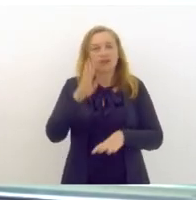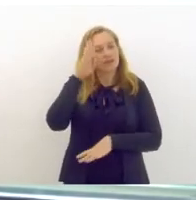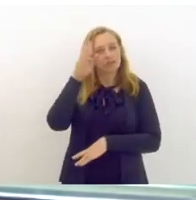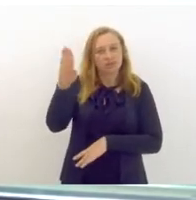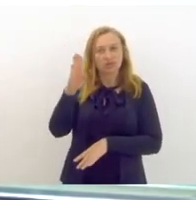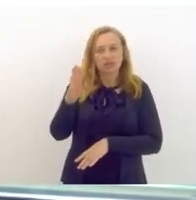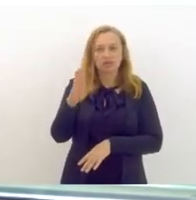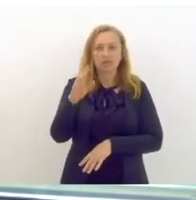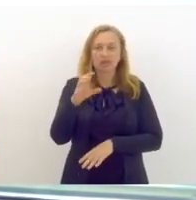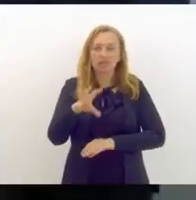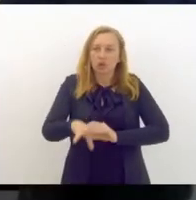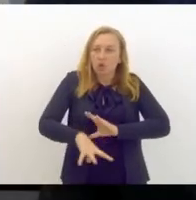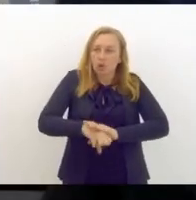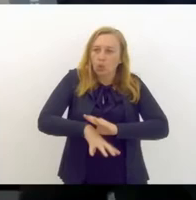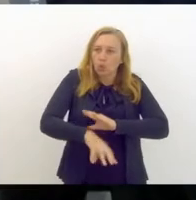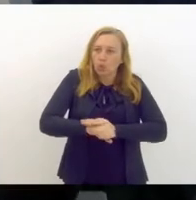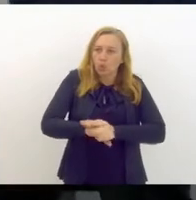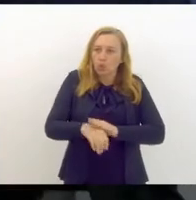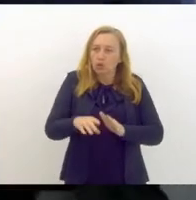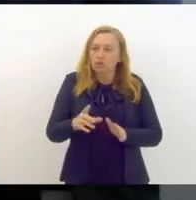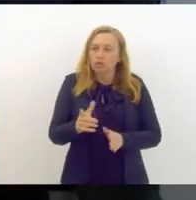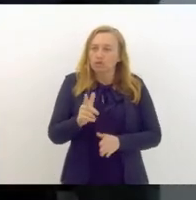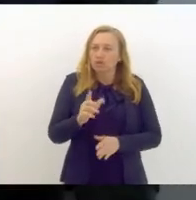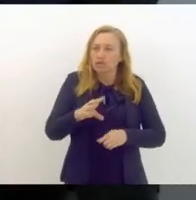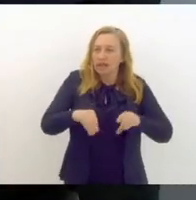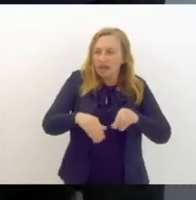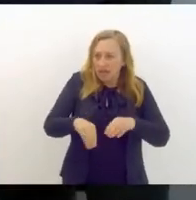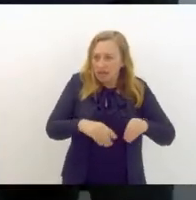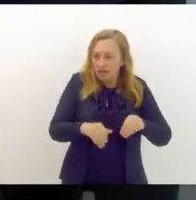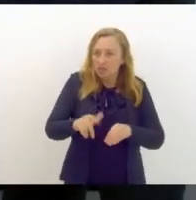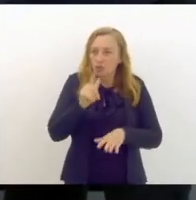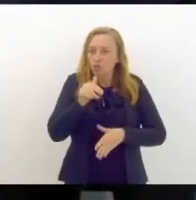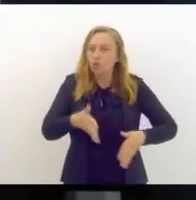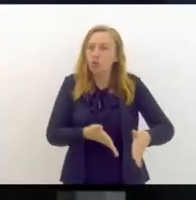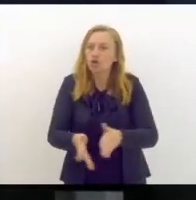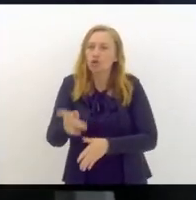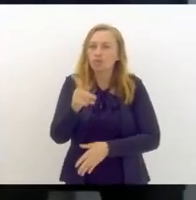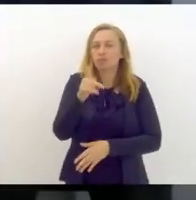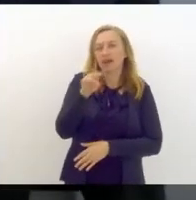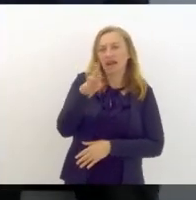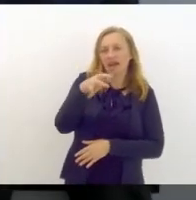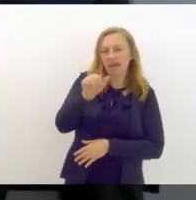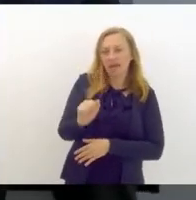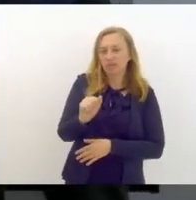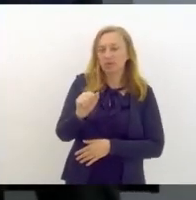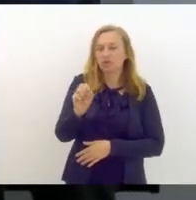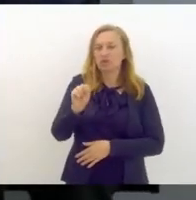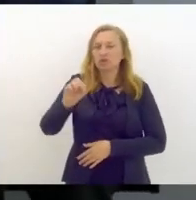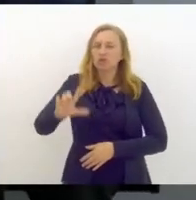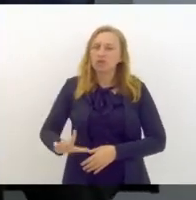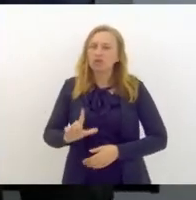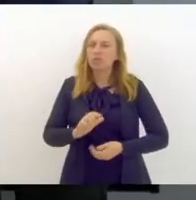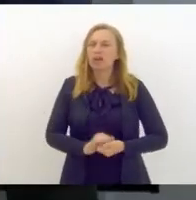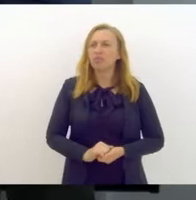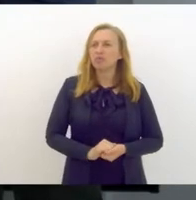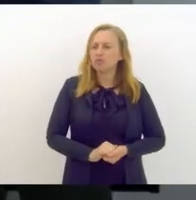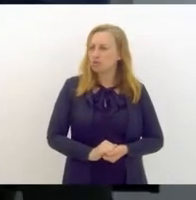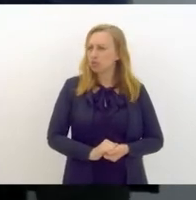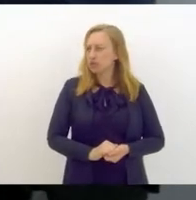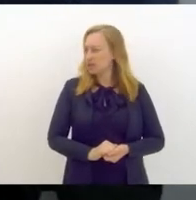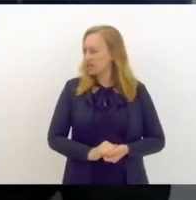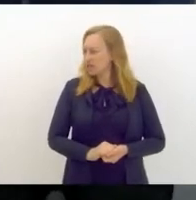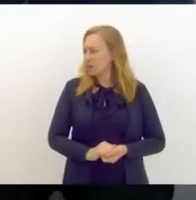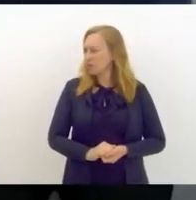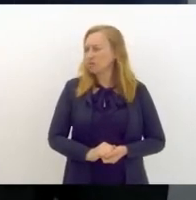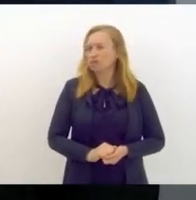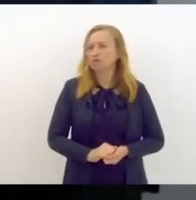extração de areia, né, que são os empreendimentos na calha do Rio Paraíba do Sul e que usam faixa marginal como porto de areia, né. O